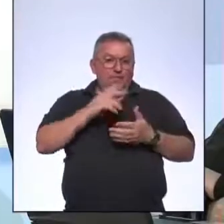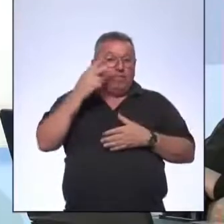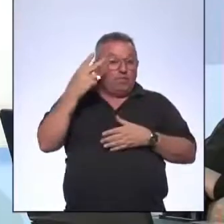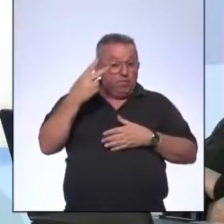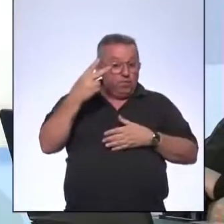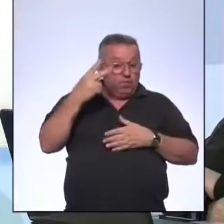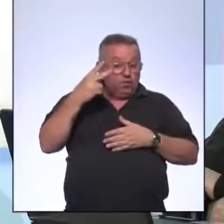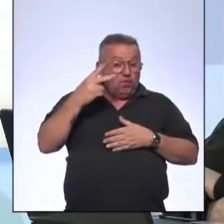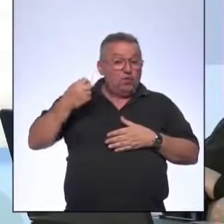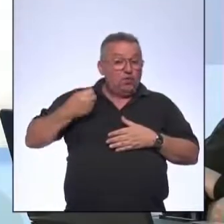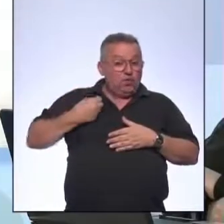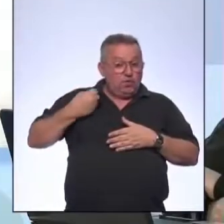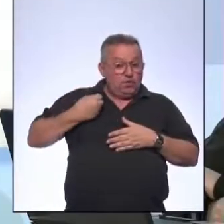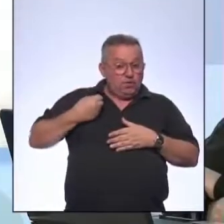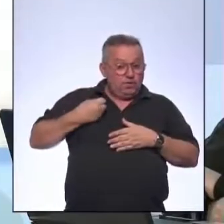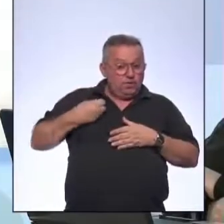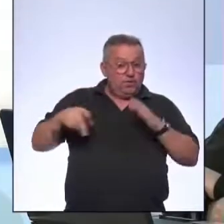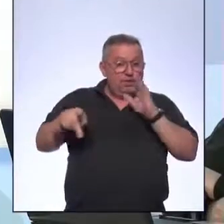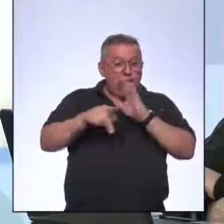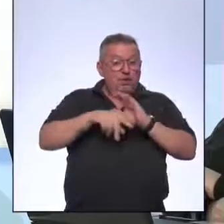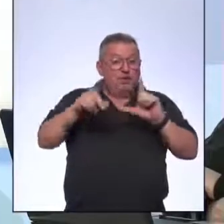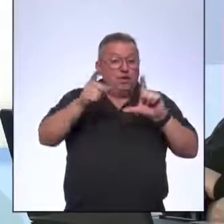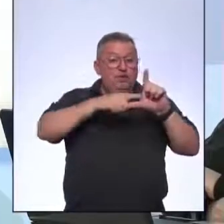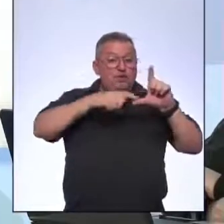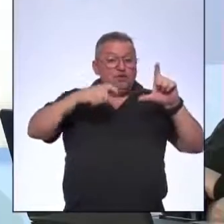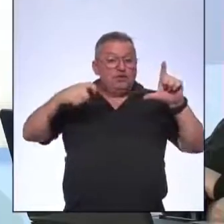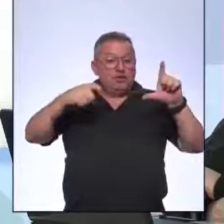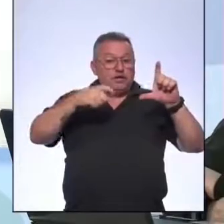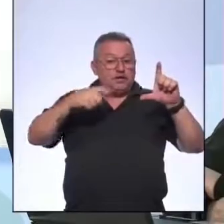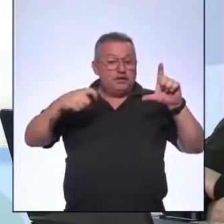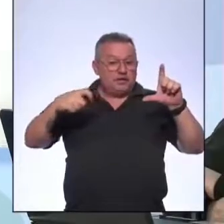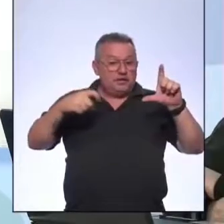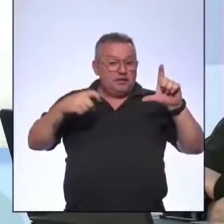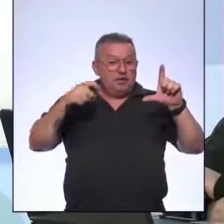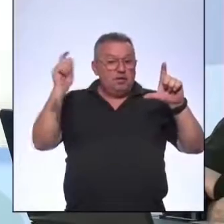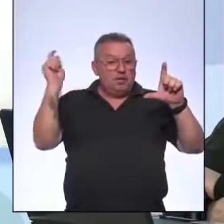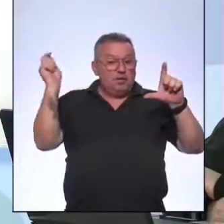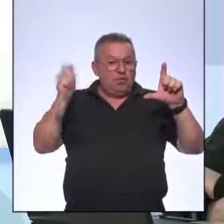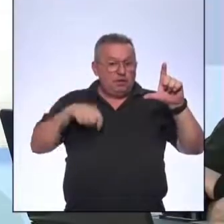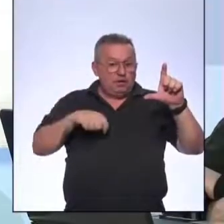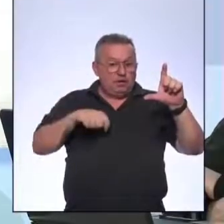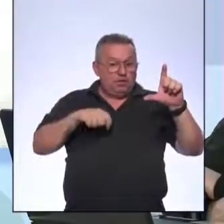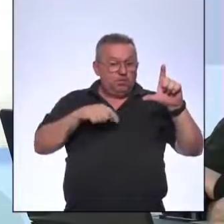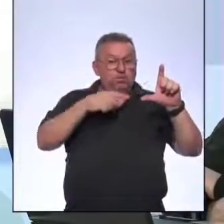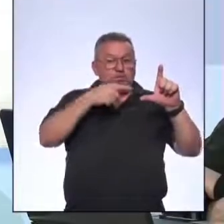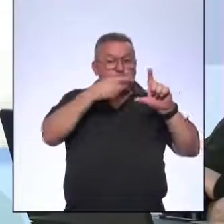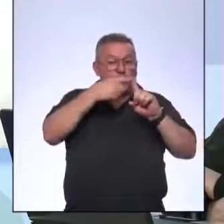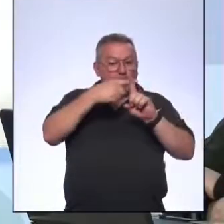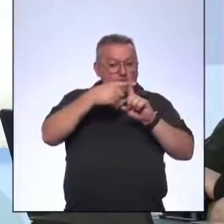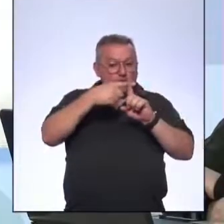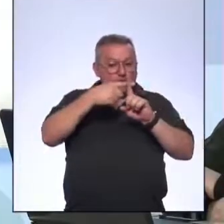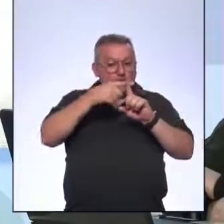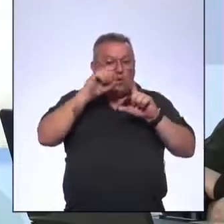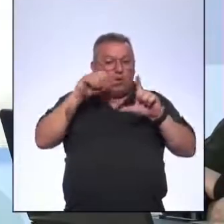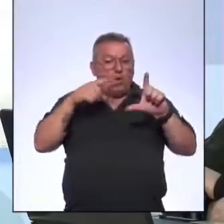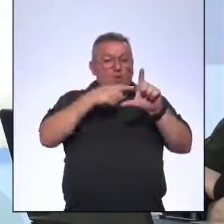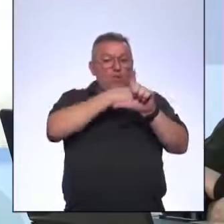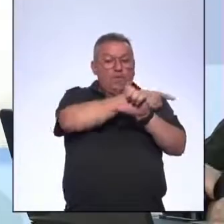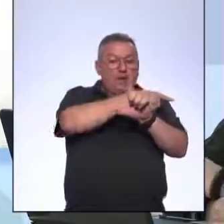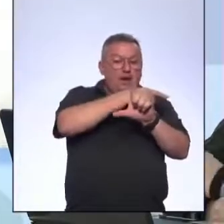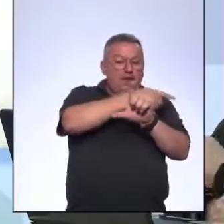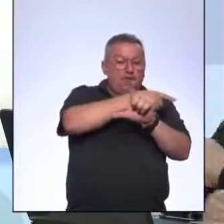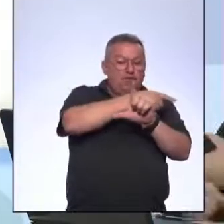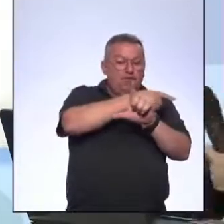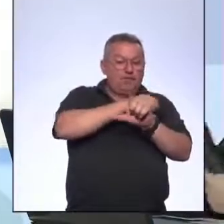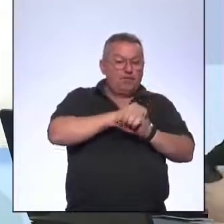dois valores para x podendo ser positivos e